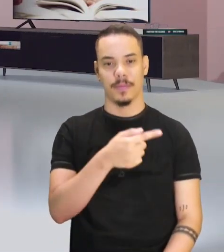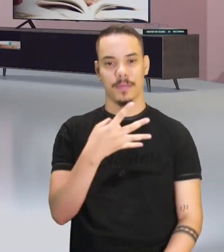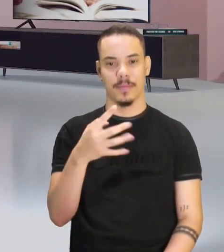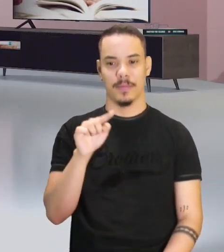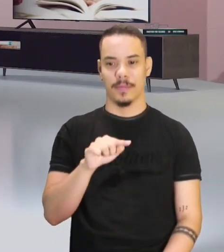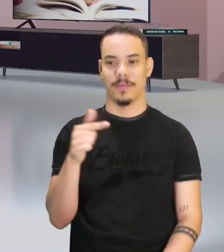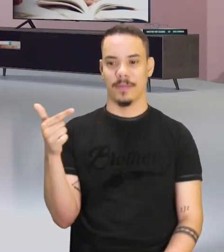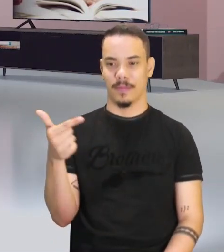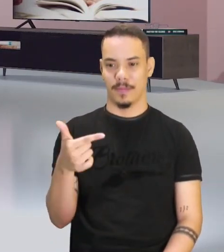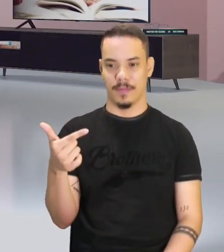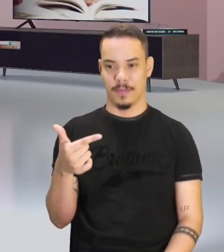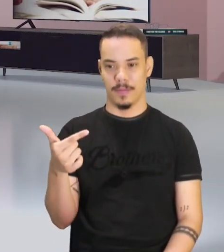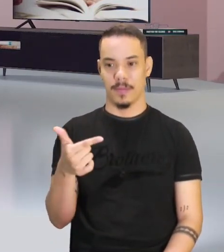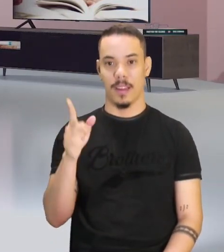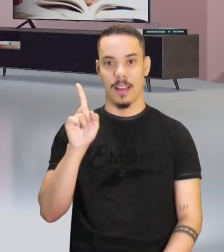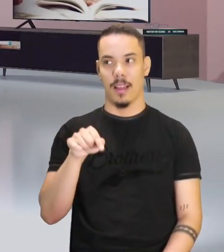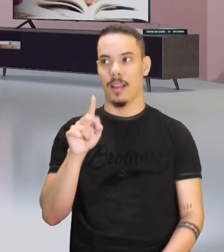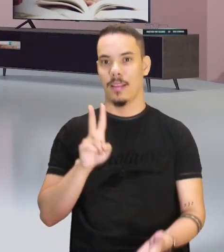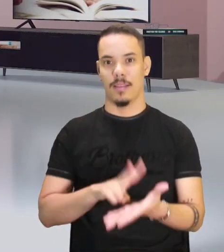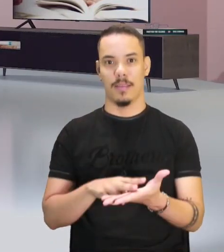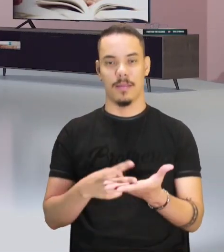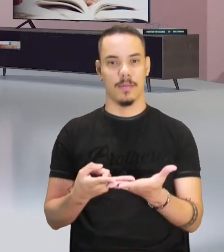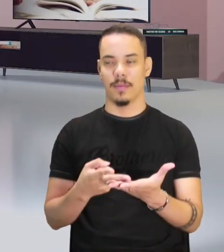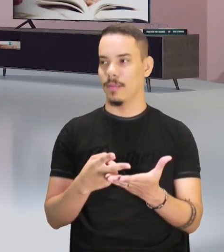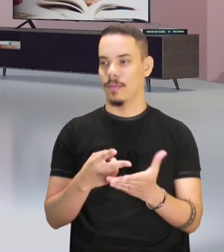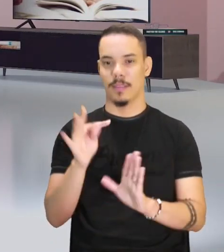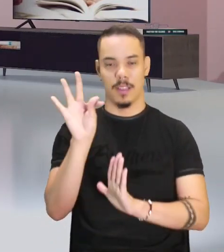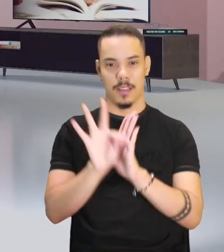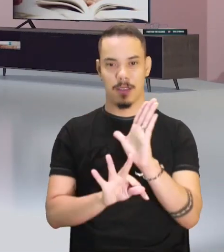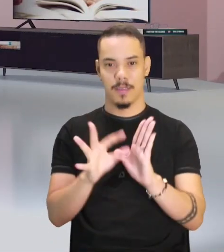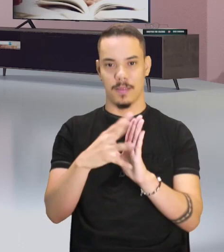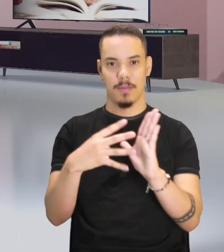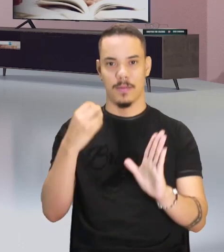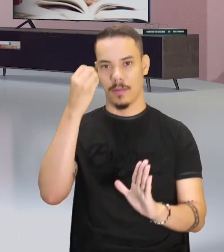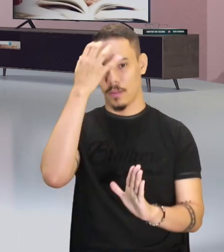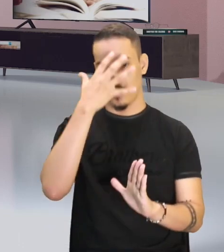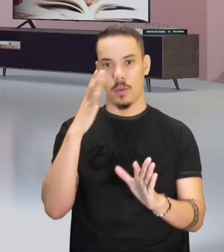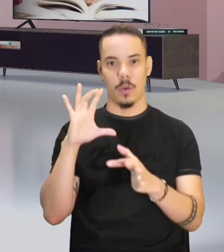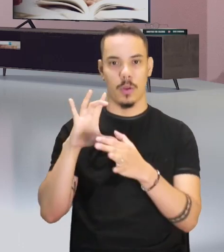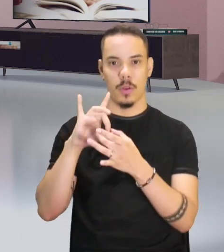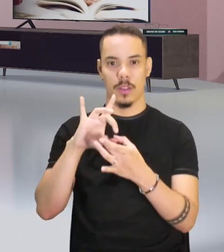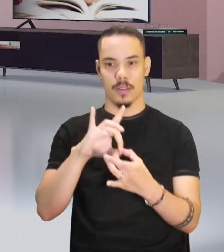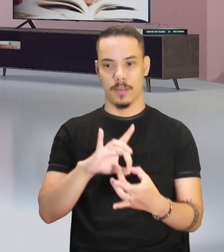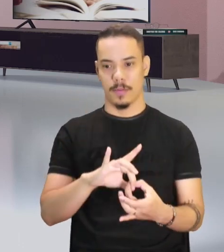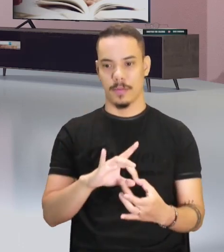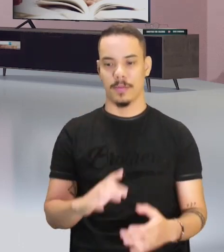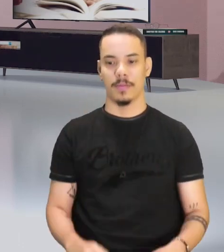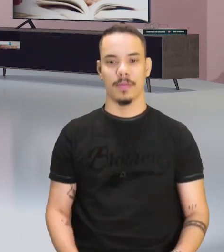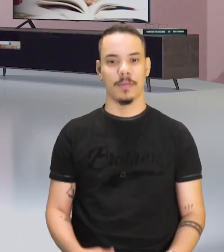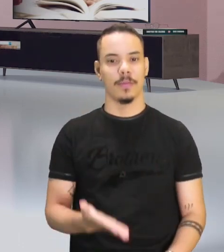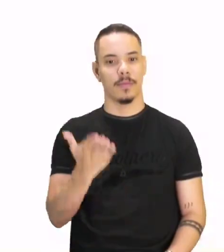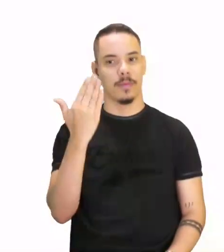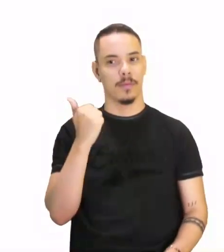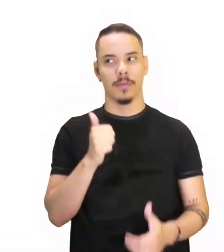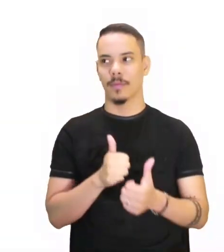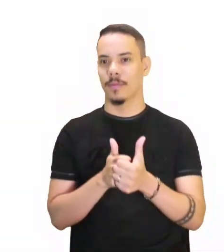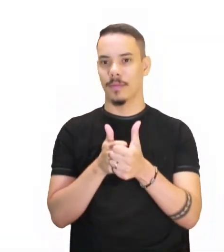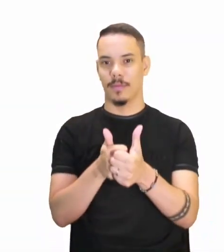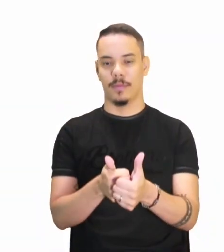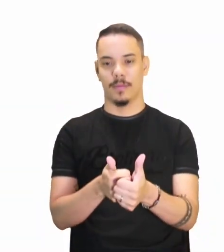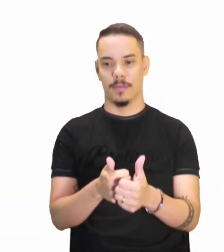74.2 interpretação textual coesão Vamos lá amadinho comigo